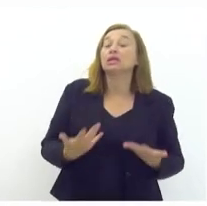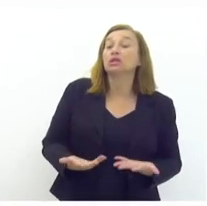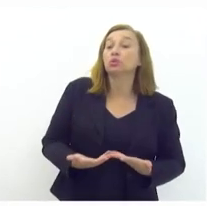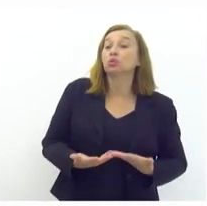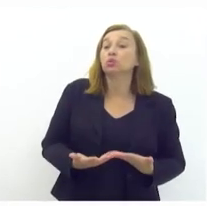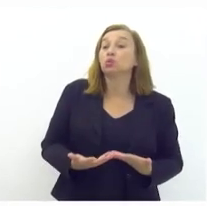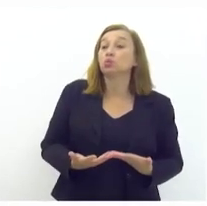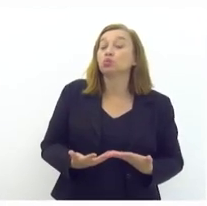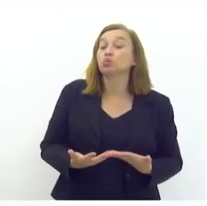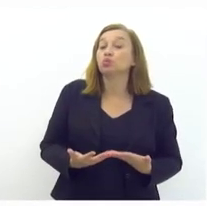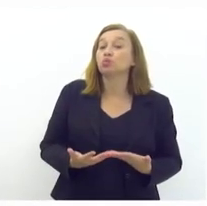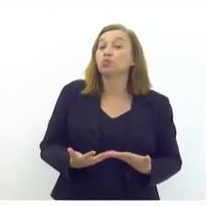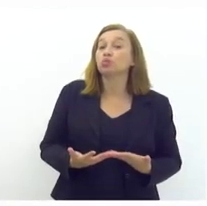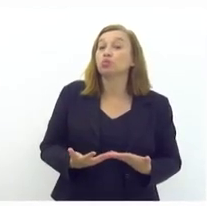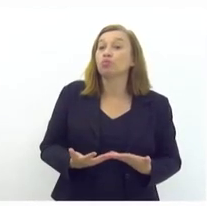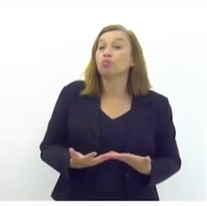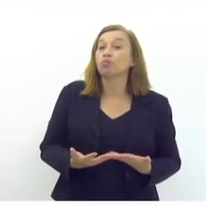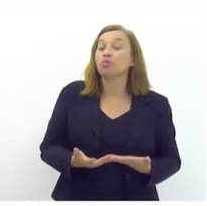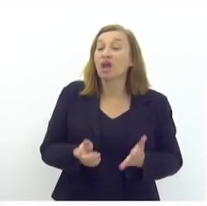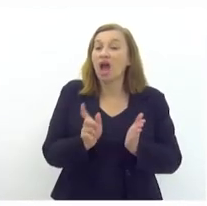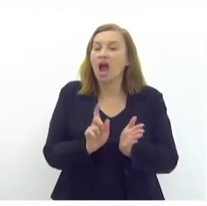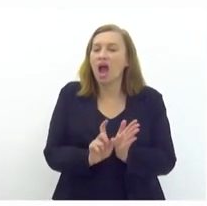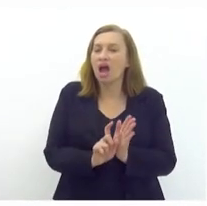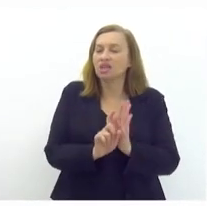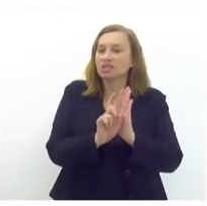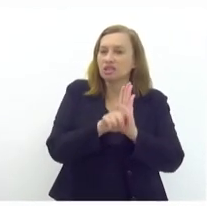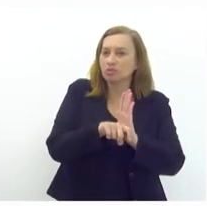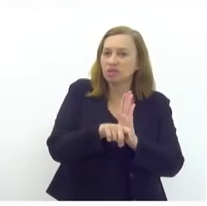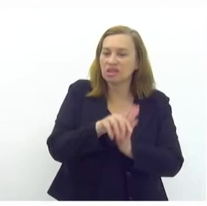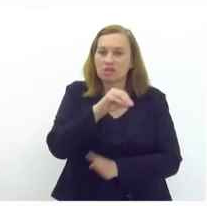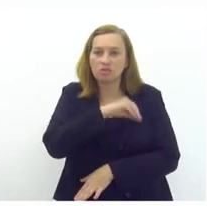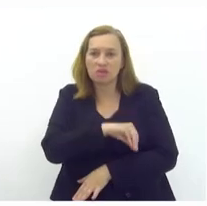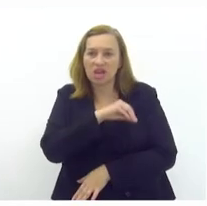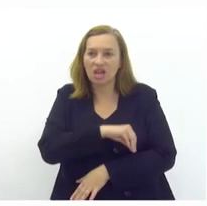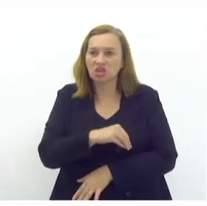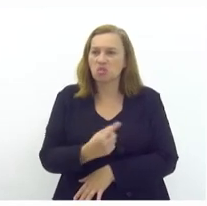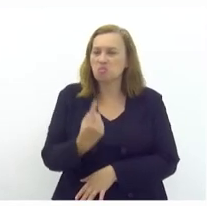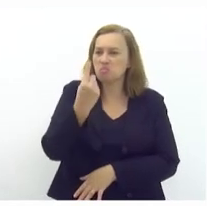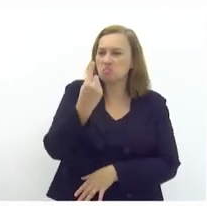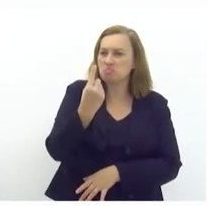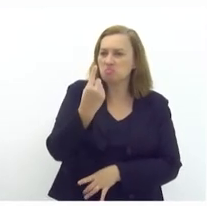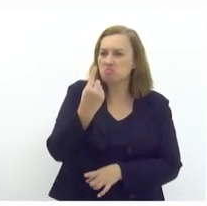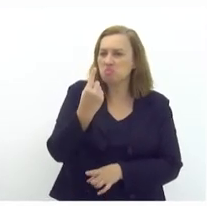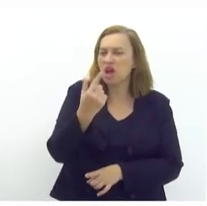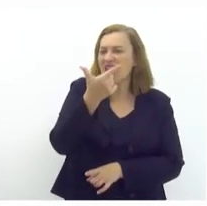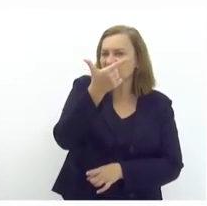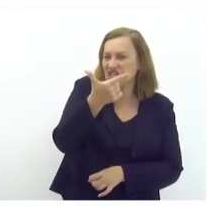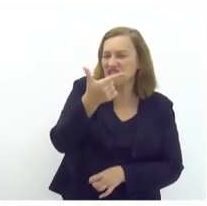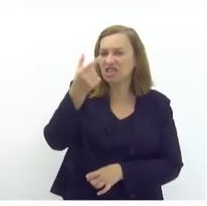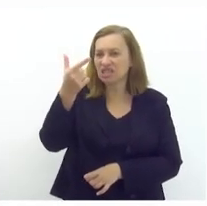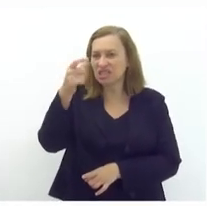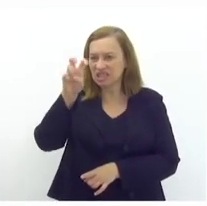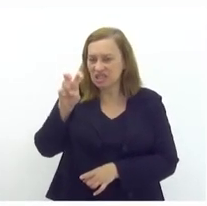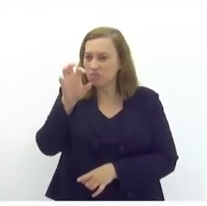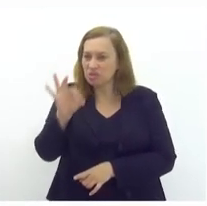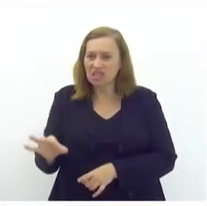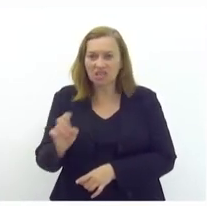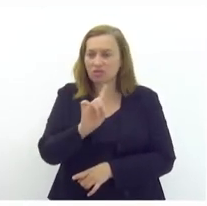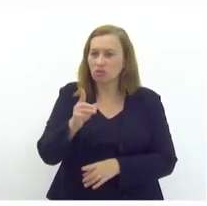o a tributação sobre a renda não chega a um quarto não chega a 25%